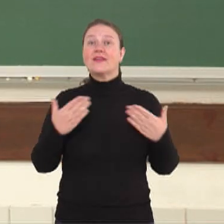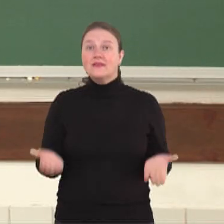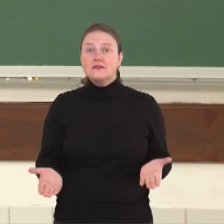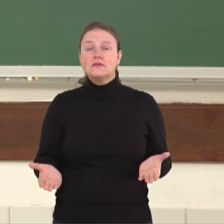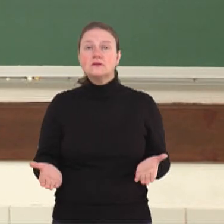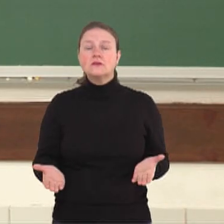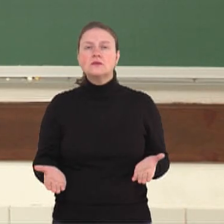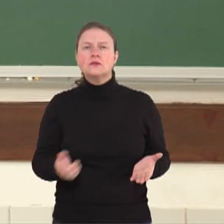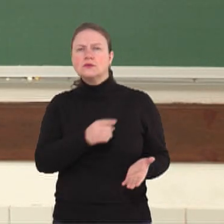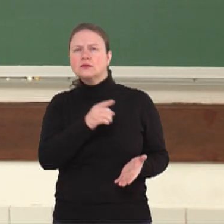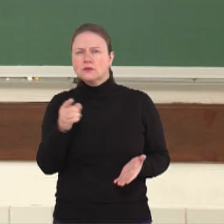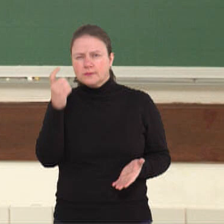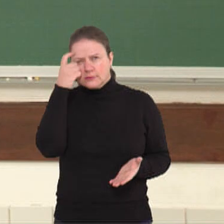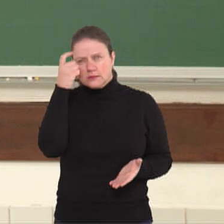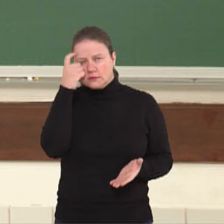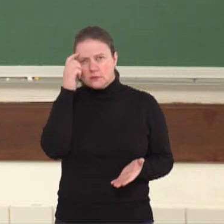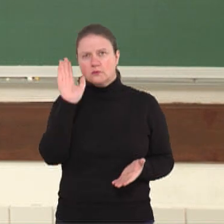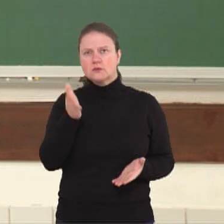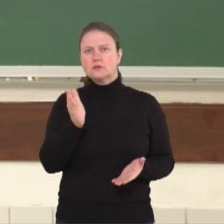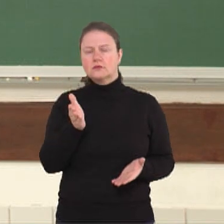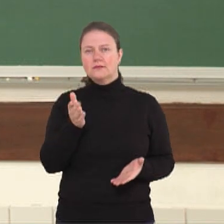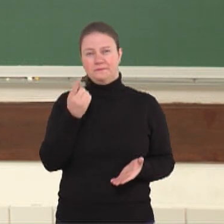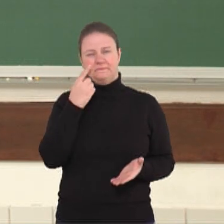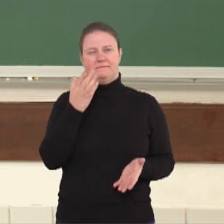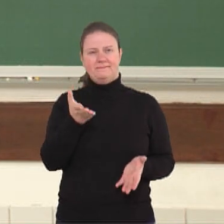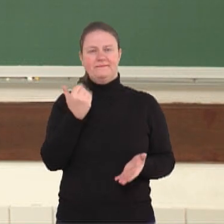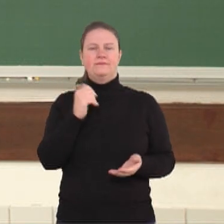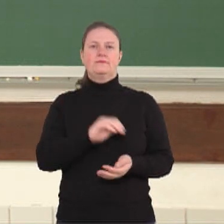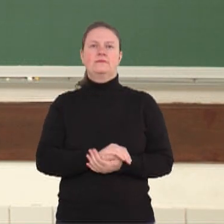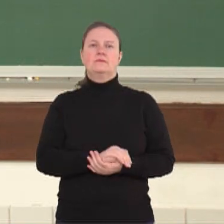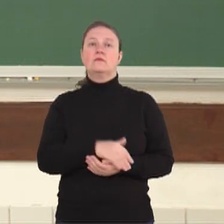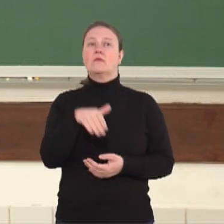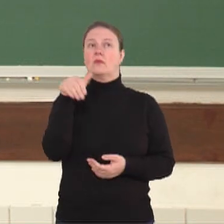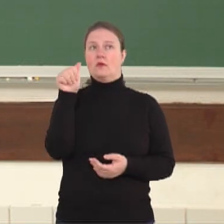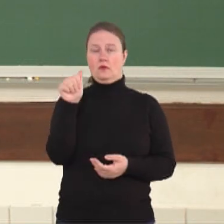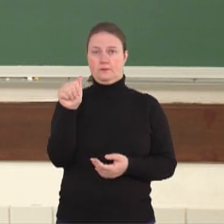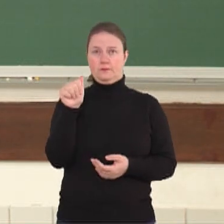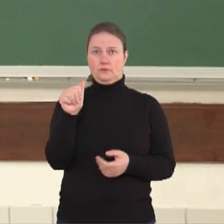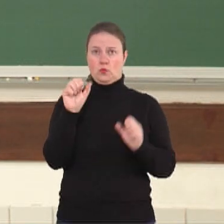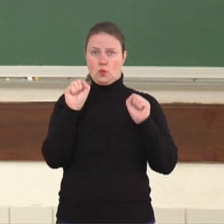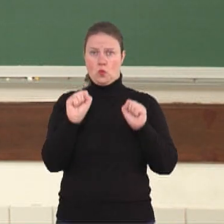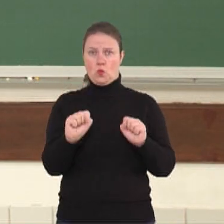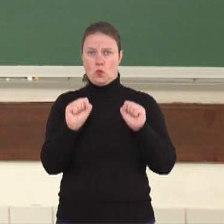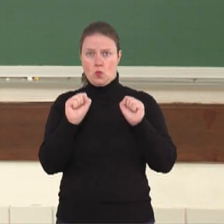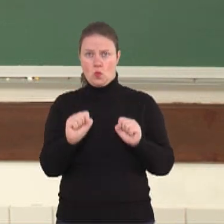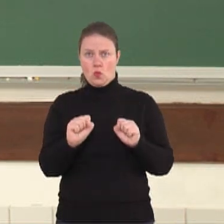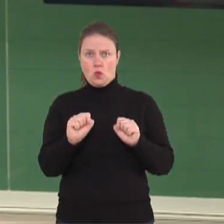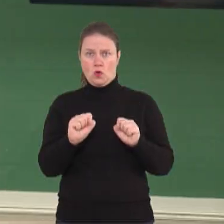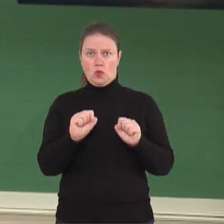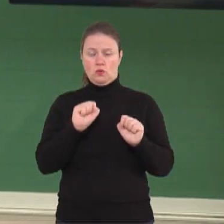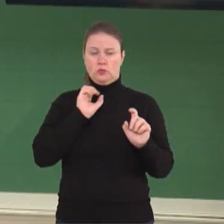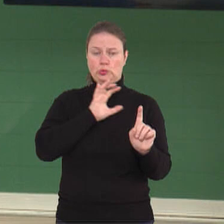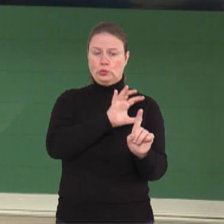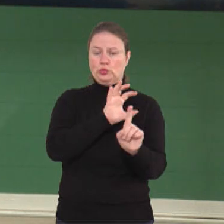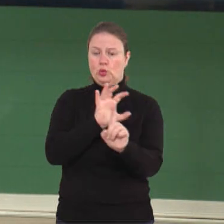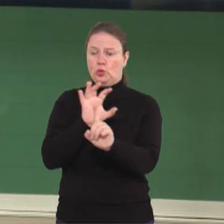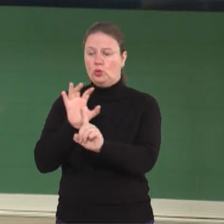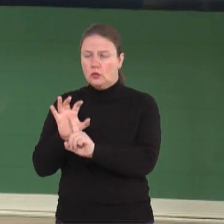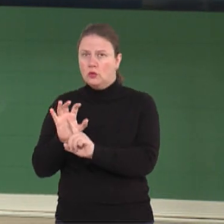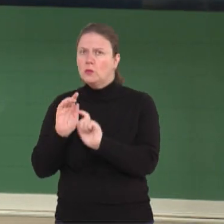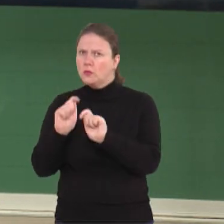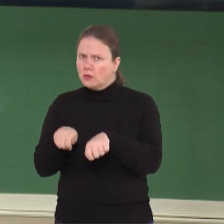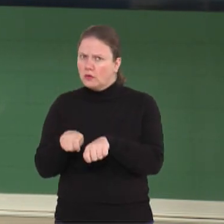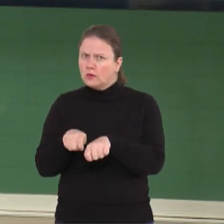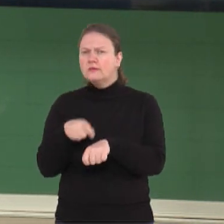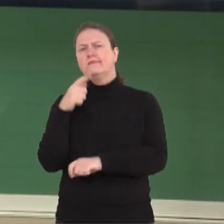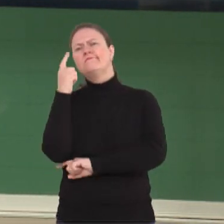Então, vocês pensaram? Vamos lá. A letra A, podem ser referências nossos protagonistas? Eu conversei